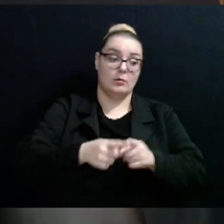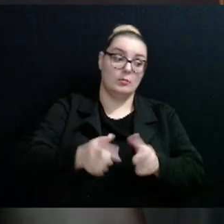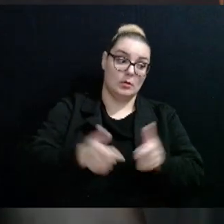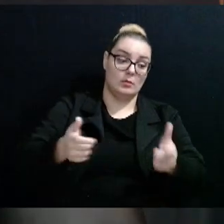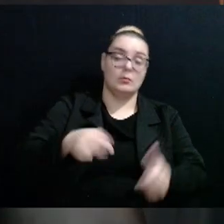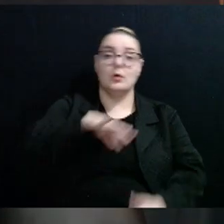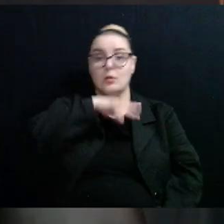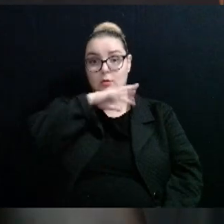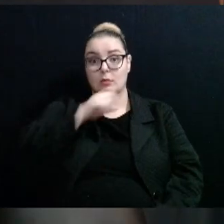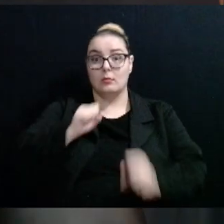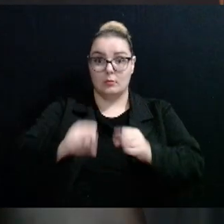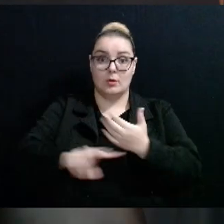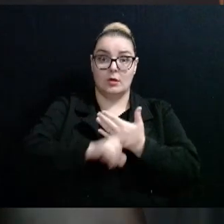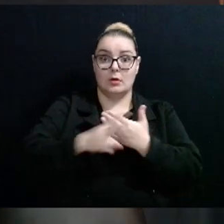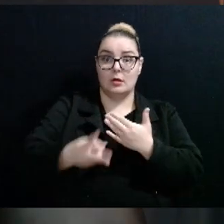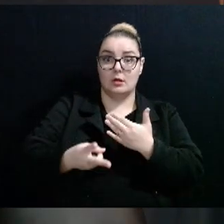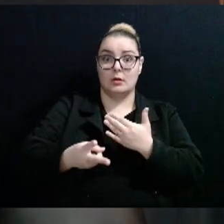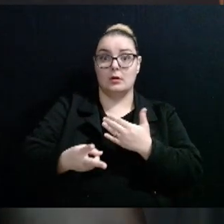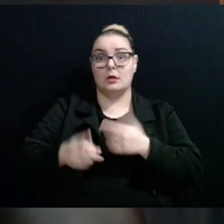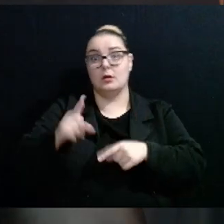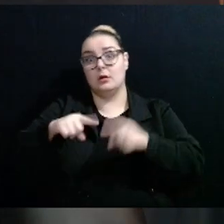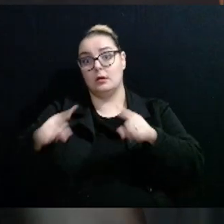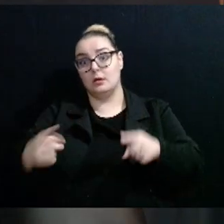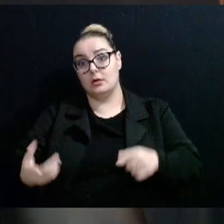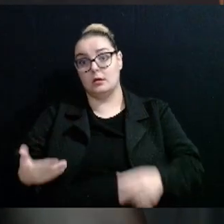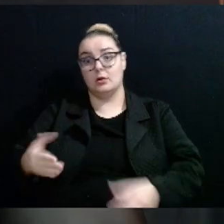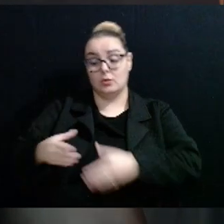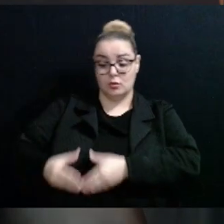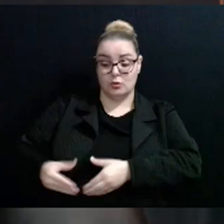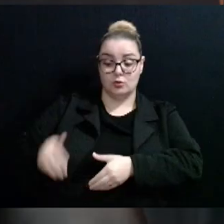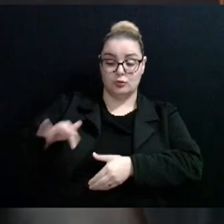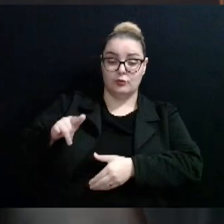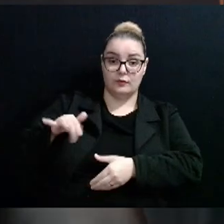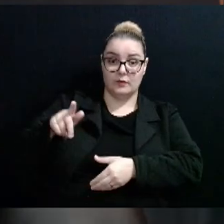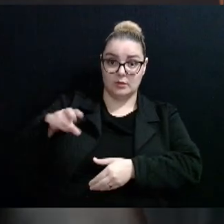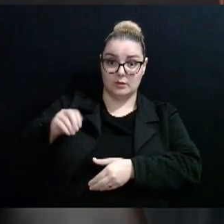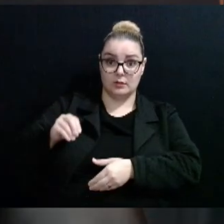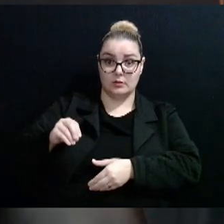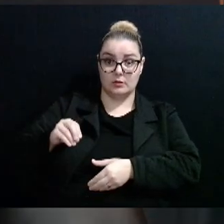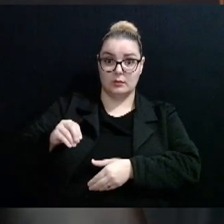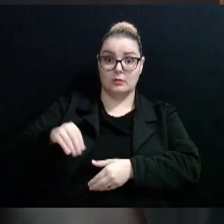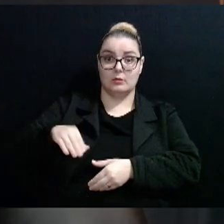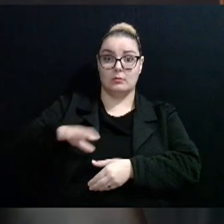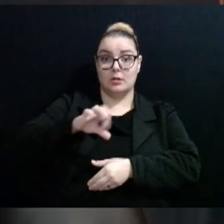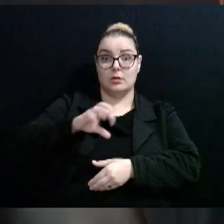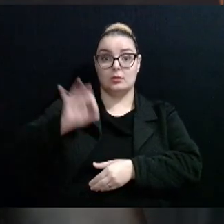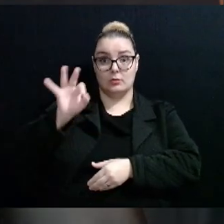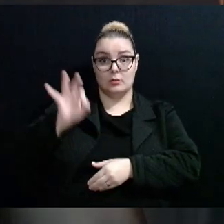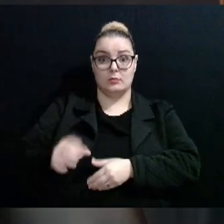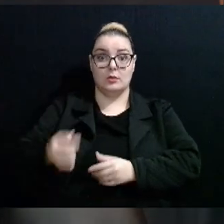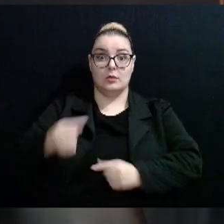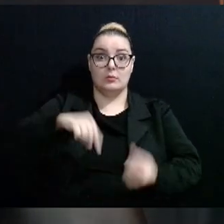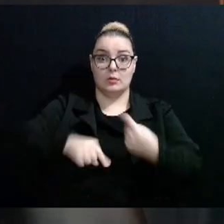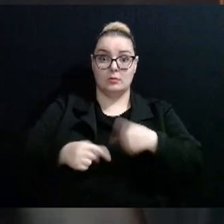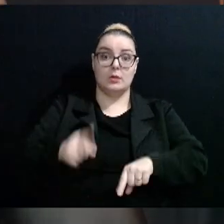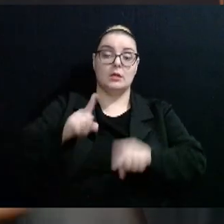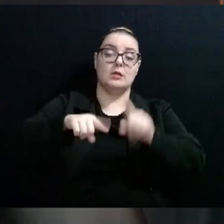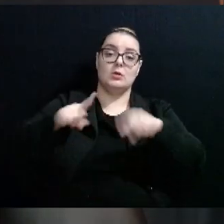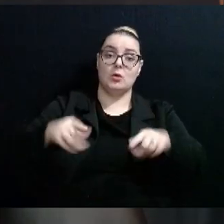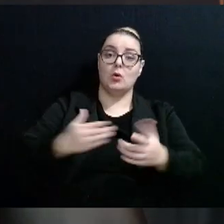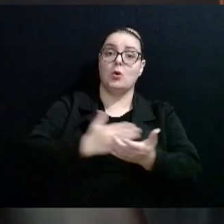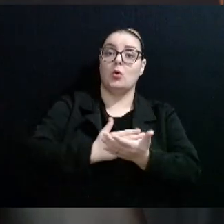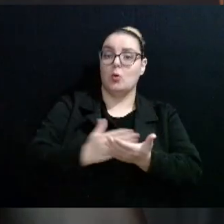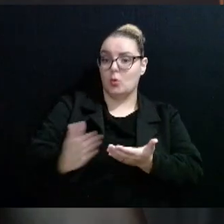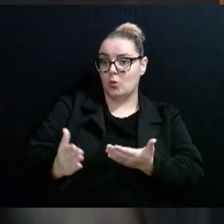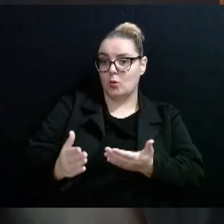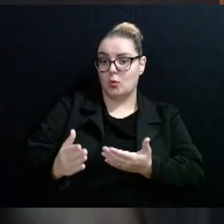causar alterações principalmente no fígado, né, que é o órgão que metaboliza mais de 90% do álcool. E essas alterações começam com uma inflamação